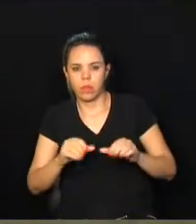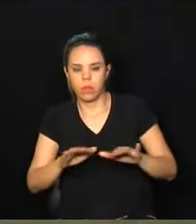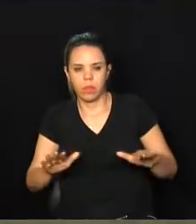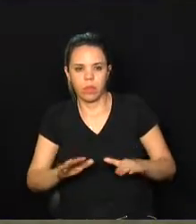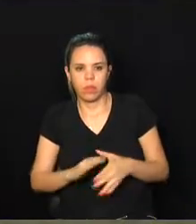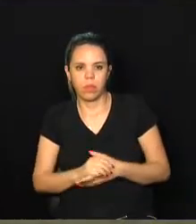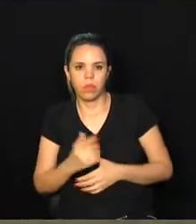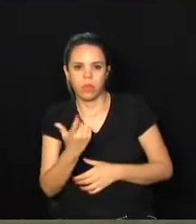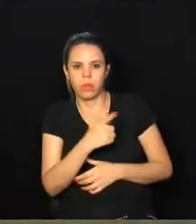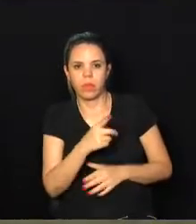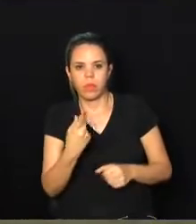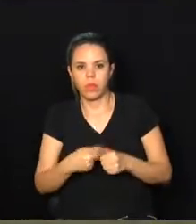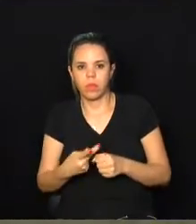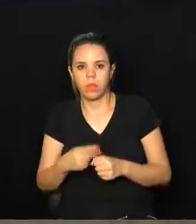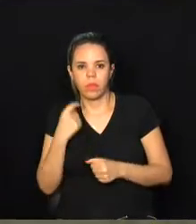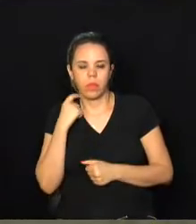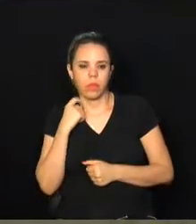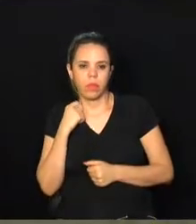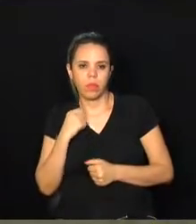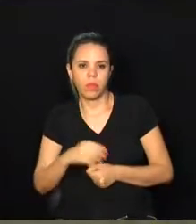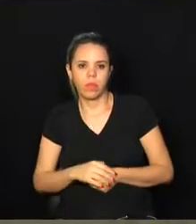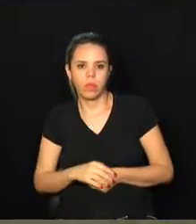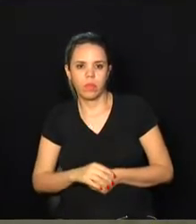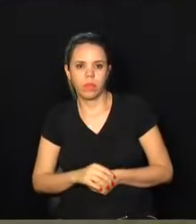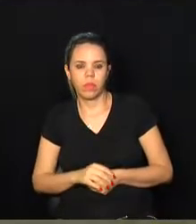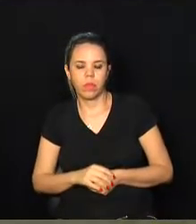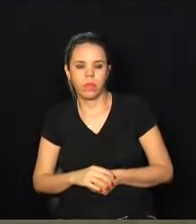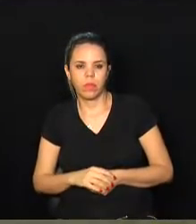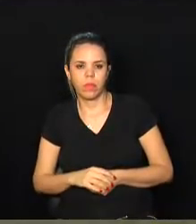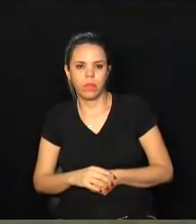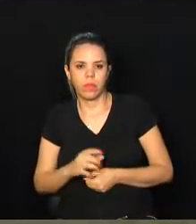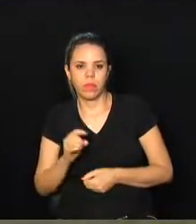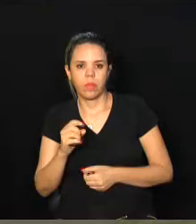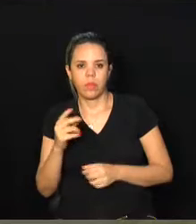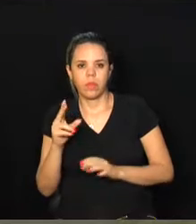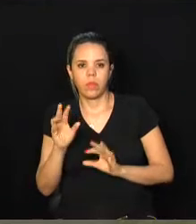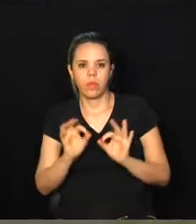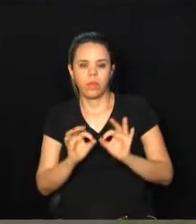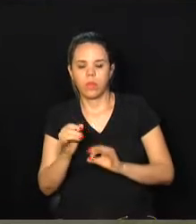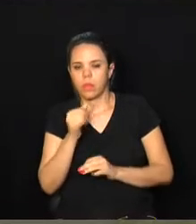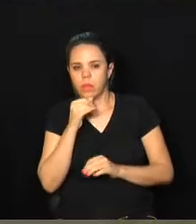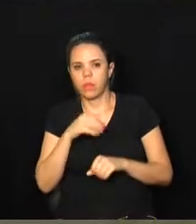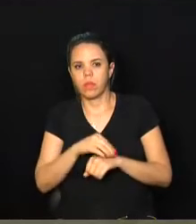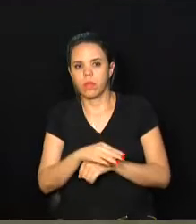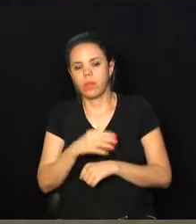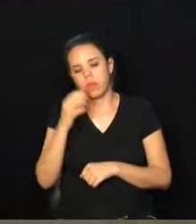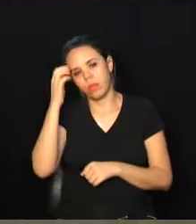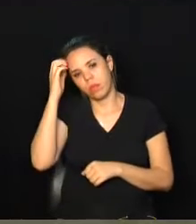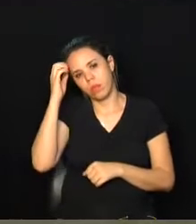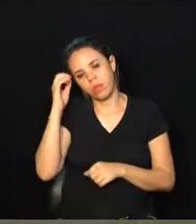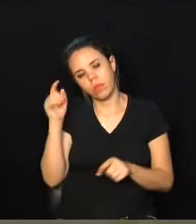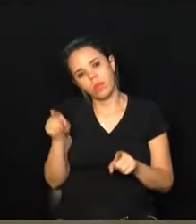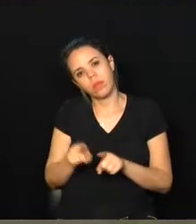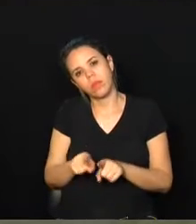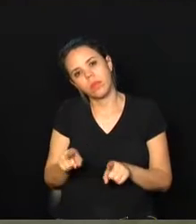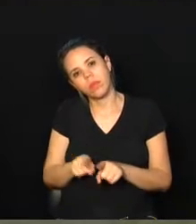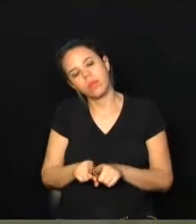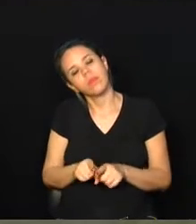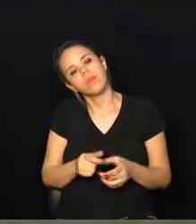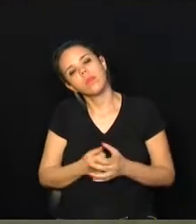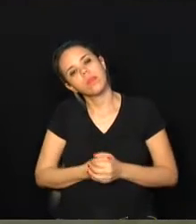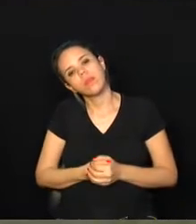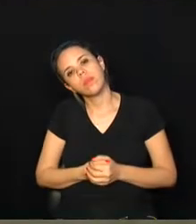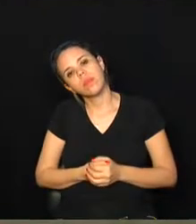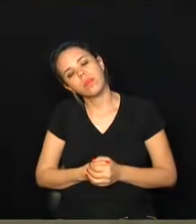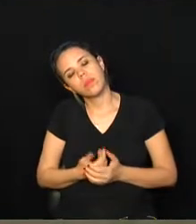lá, era outro produto. Mas, enfim, só uma ilustração. E pegando um gancho também